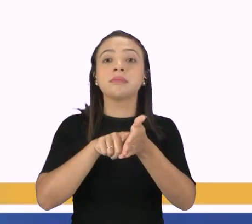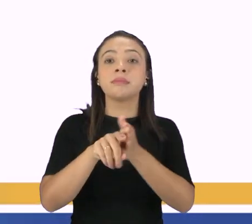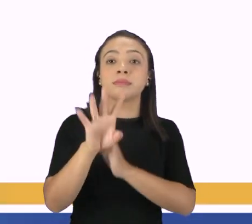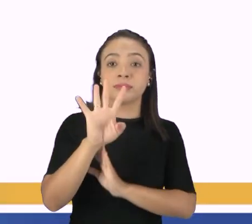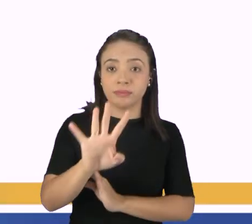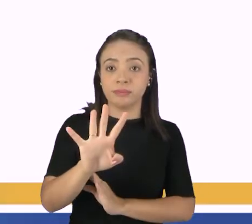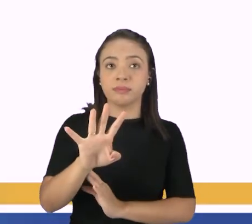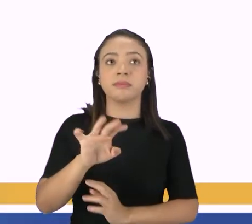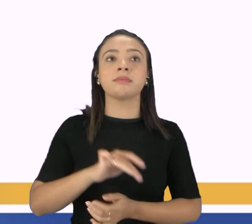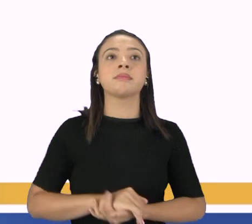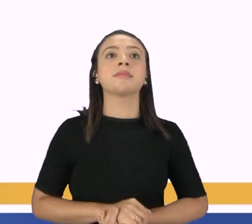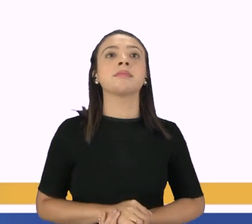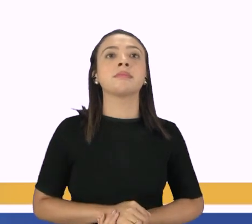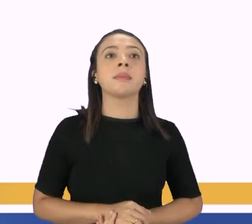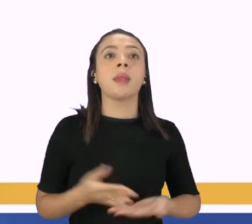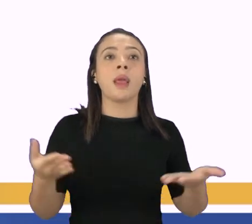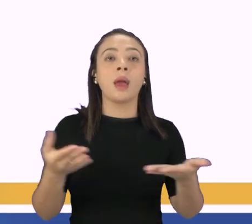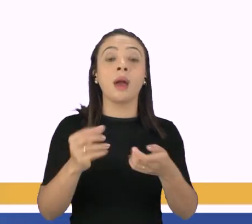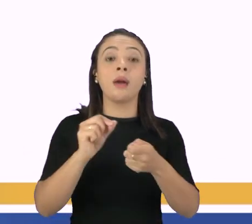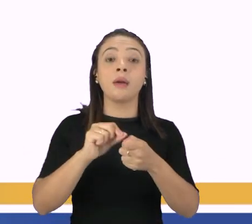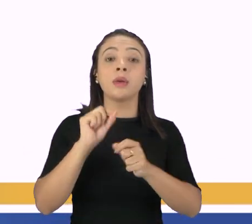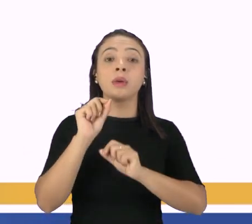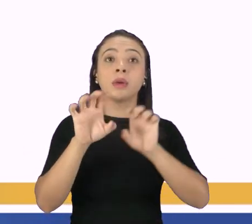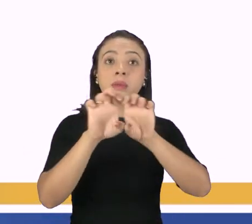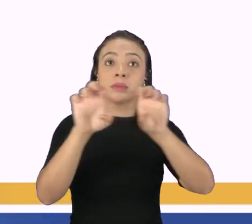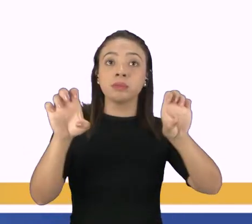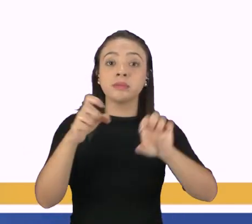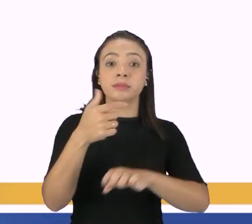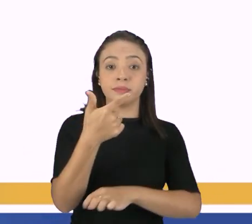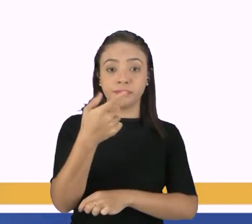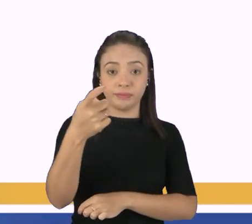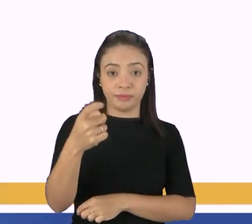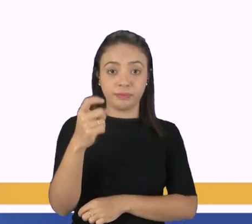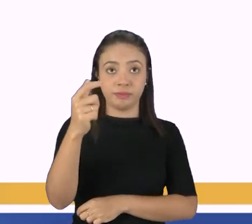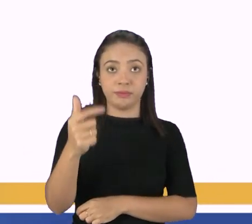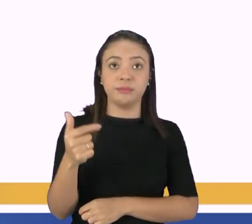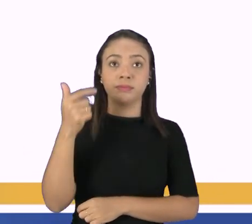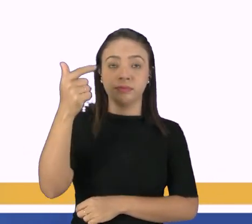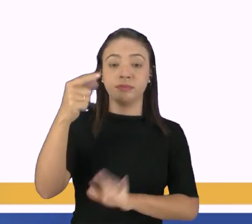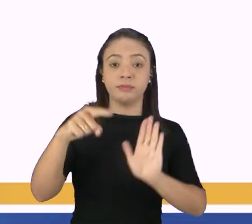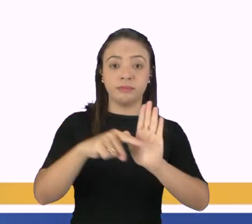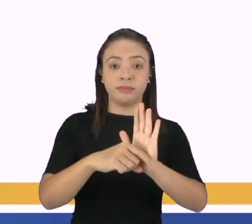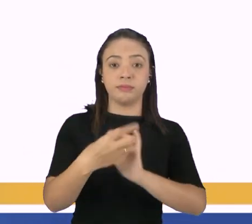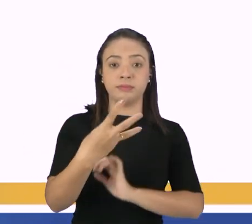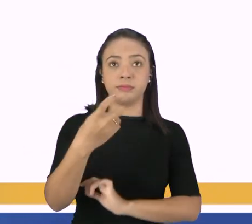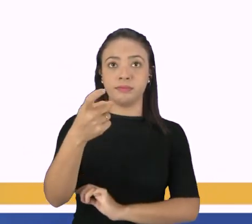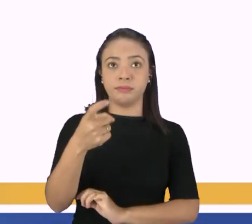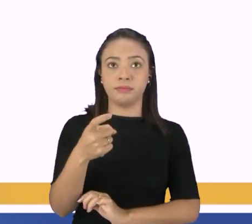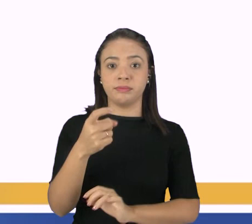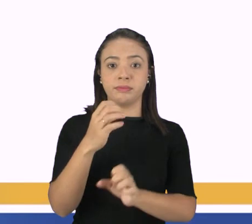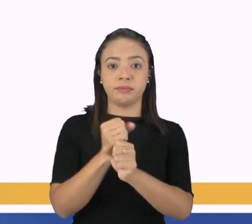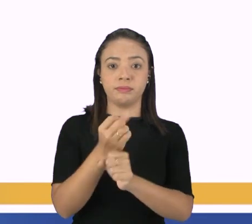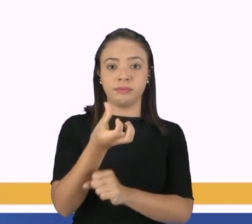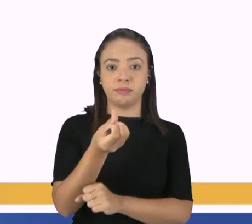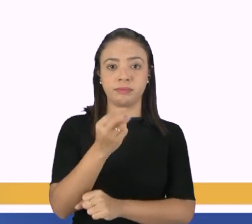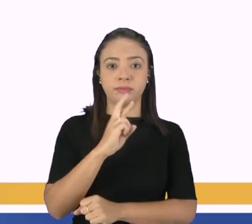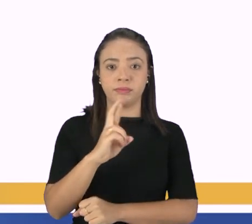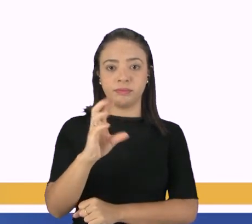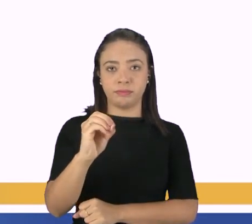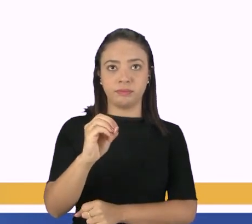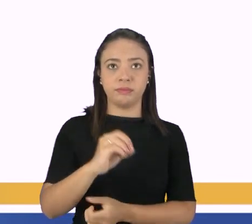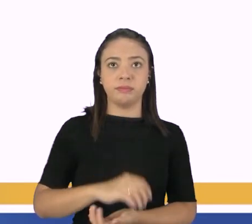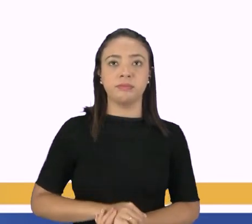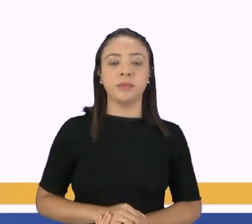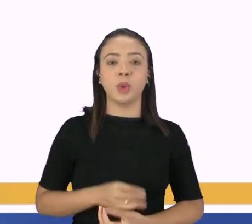último exercício. Vamos resolver a equação 2x² menos 3x mais 6 igual a